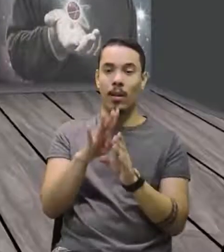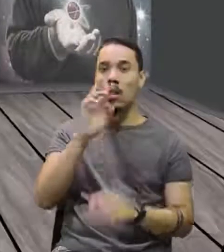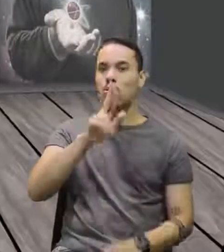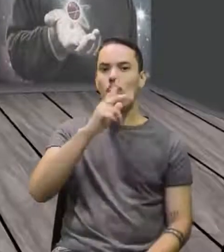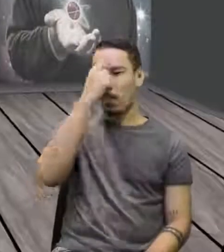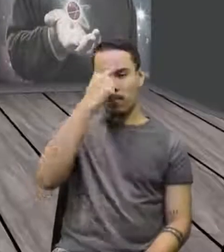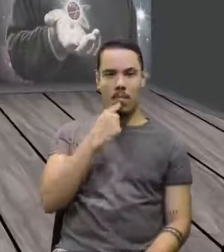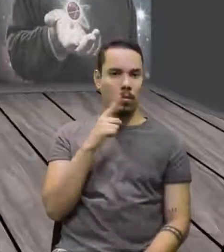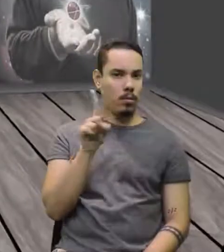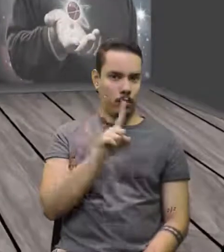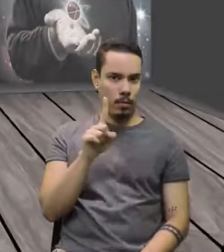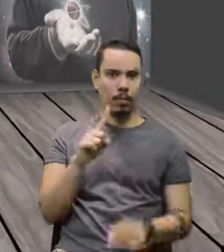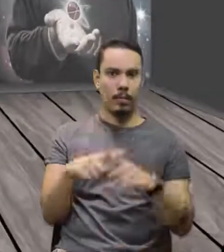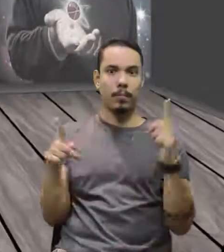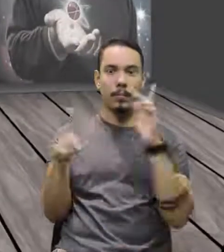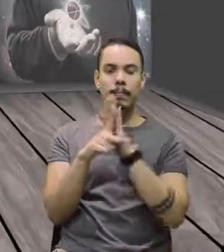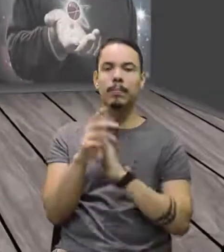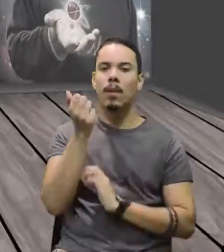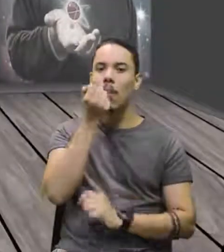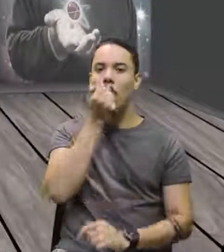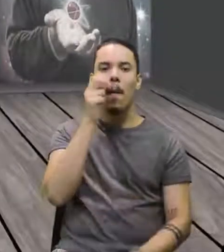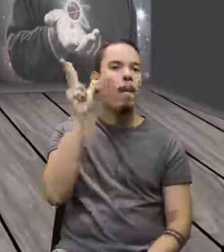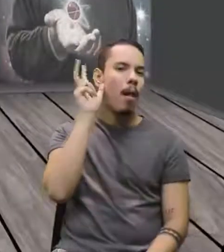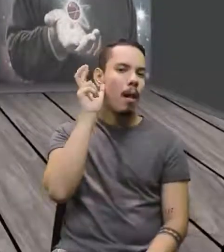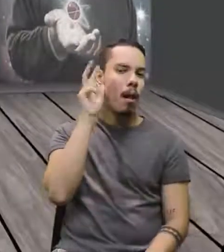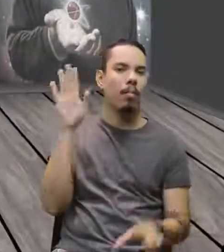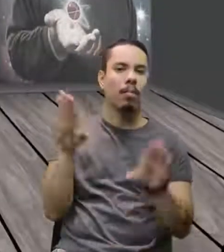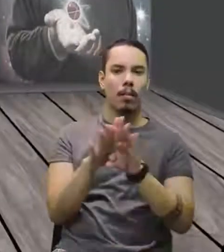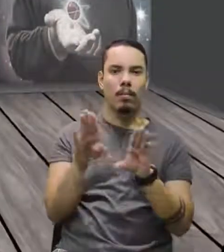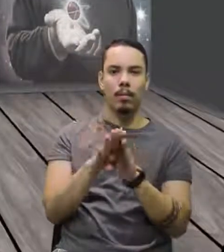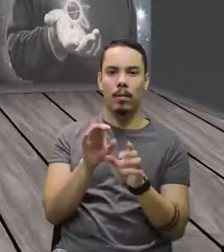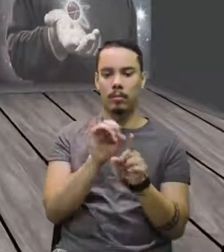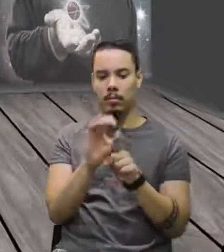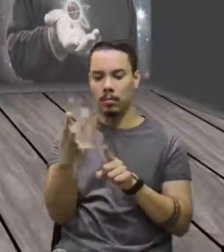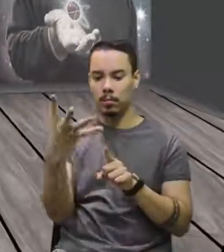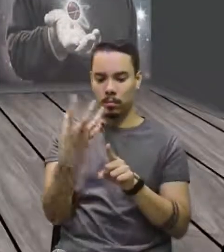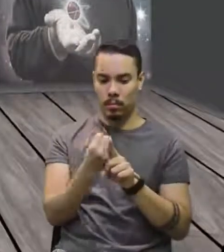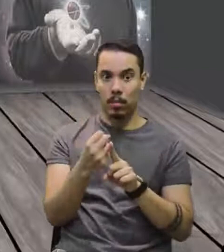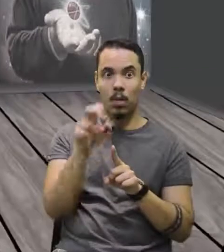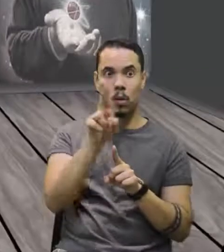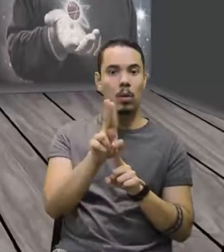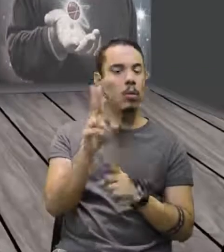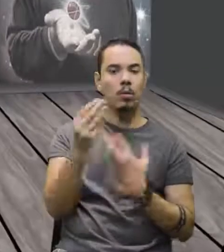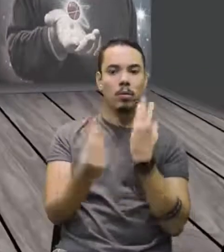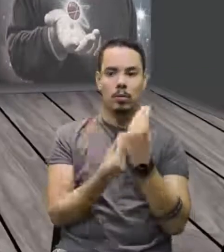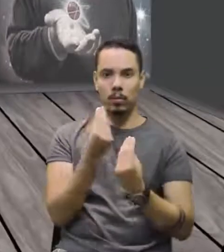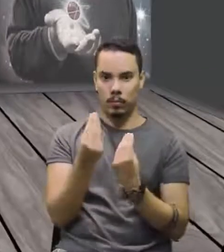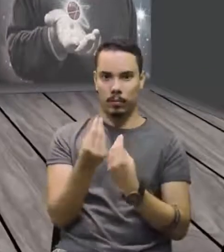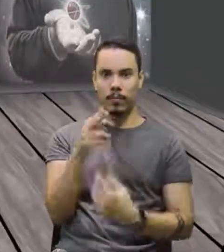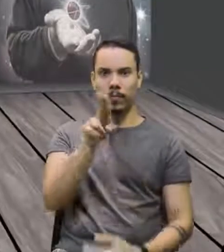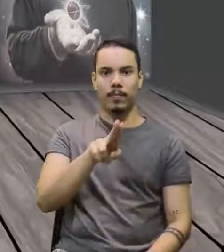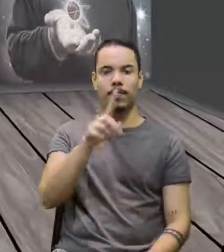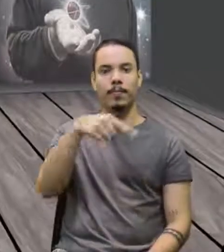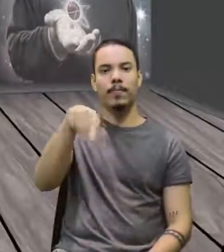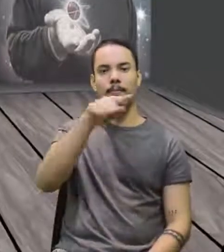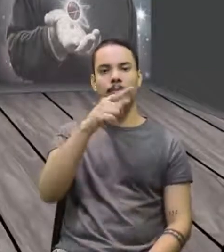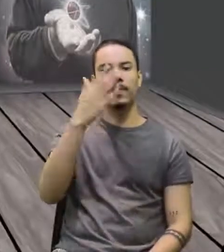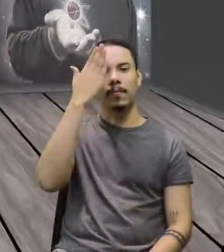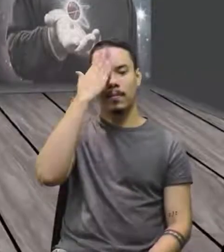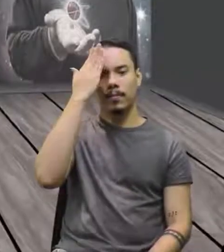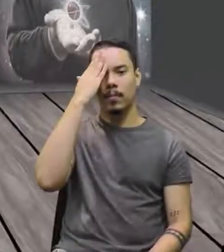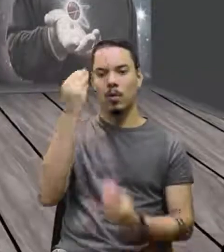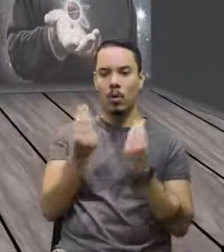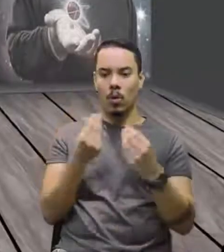imagem, não vai trabalhar com a imagem. Indutores e capacitores, eles são utilizados para você trabalhar com